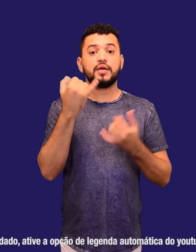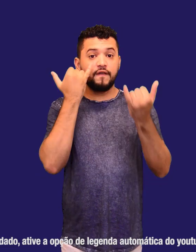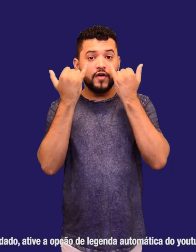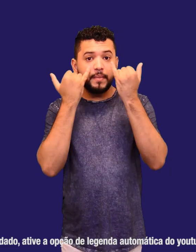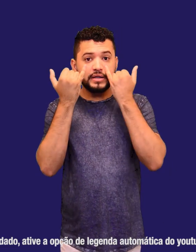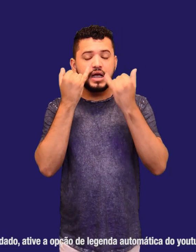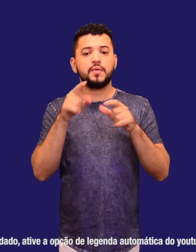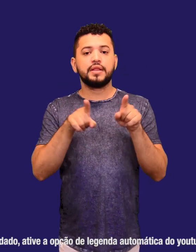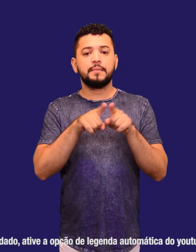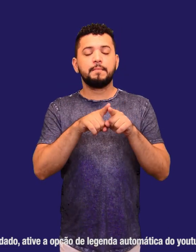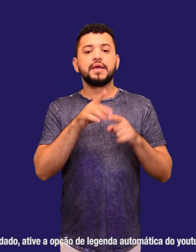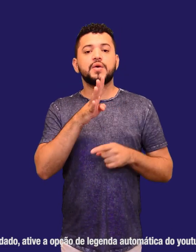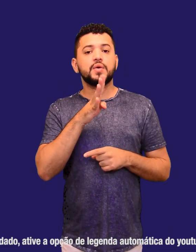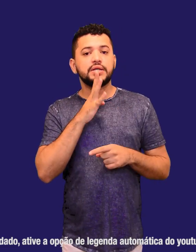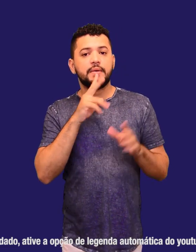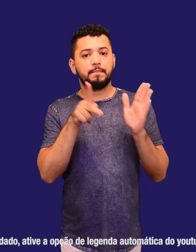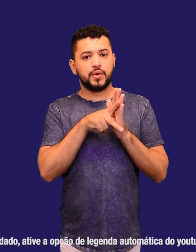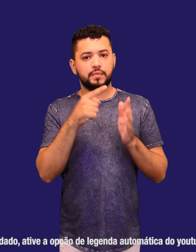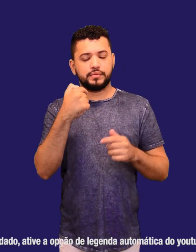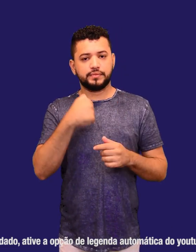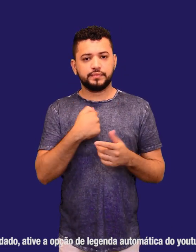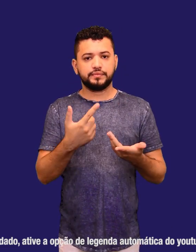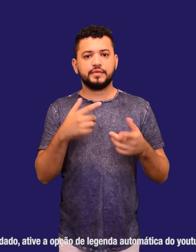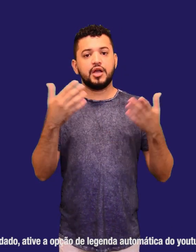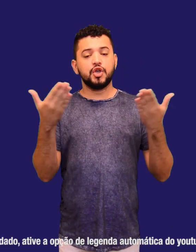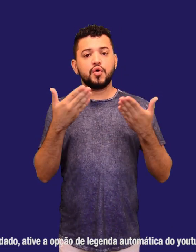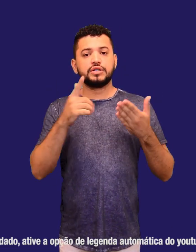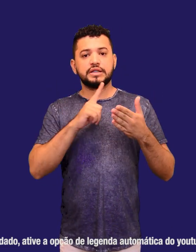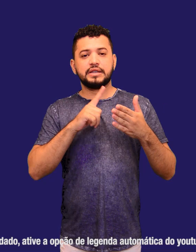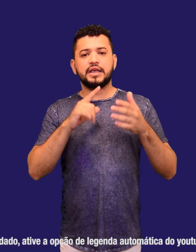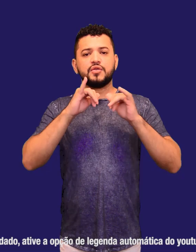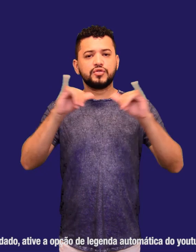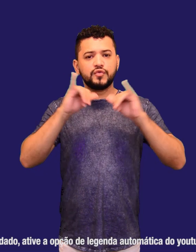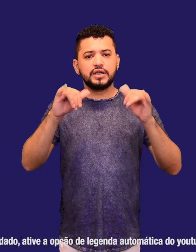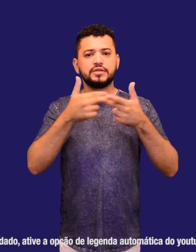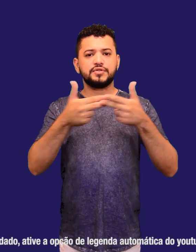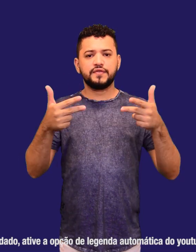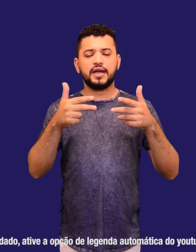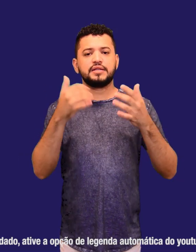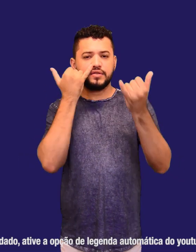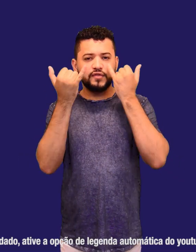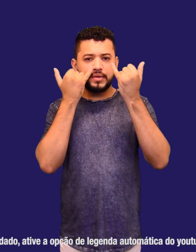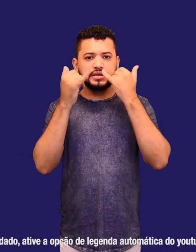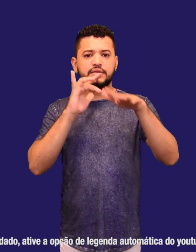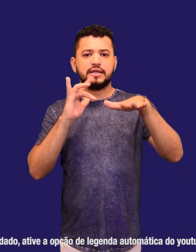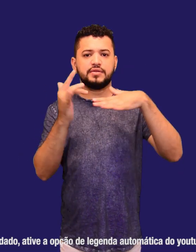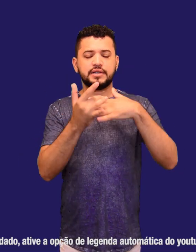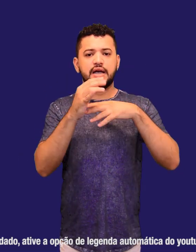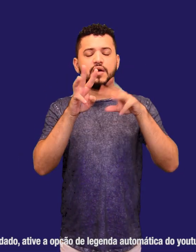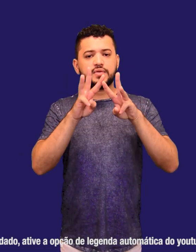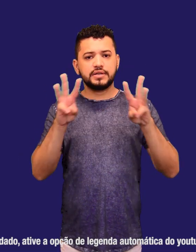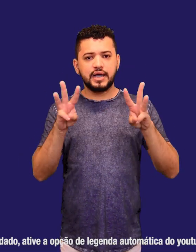e autoconhecimento, né? A gente está realmente na era da informação, com muita divulgação aí nas redes sociais, na internet, nos sites, e